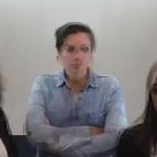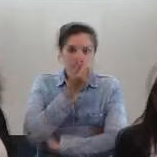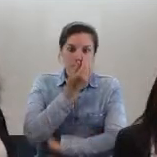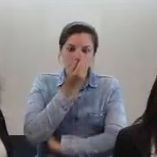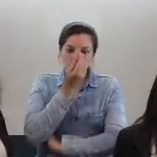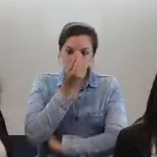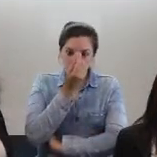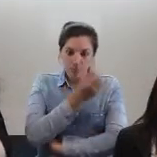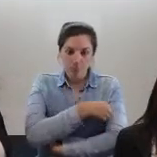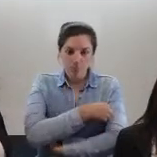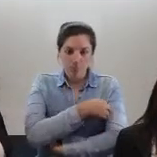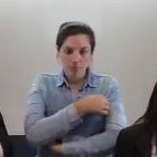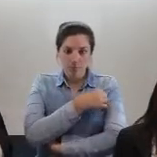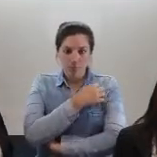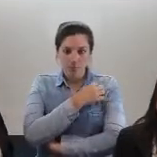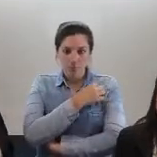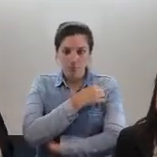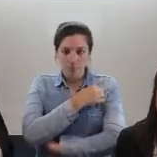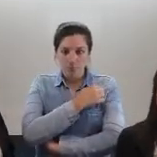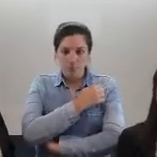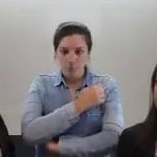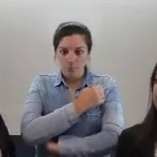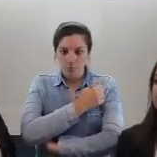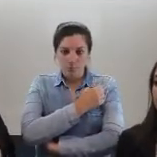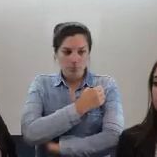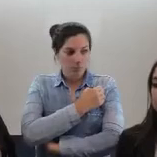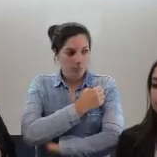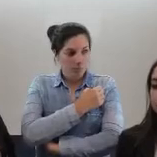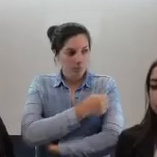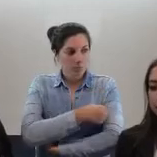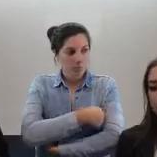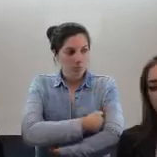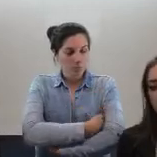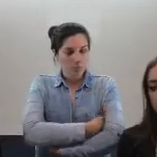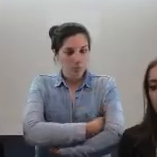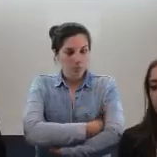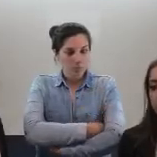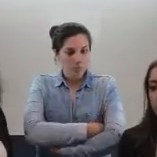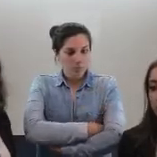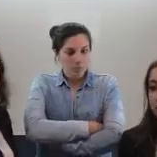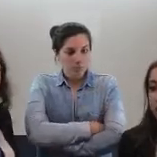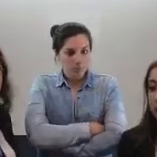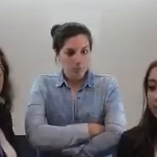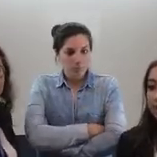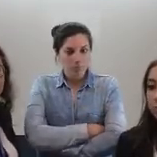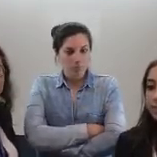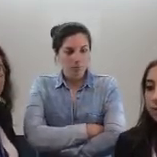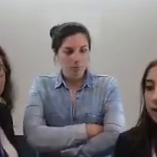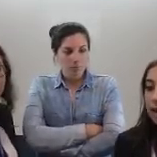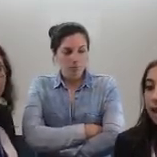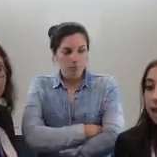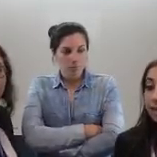tá? É a mesma coisa ali da portal de eles periódicos. são parecidos, assim. Daí tu pode botar a palavra-chave, tem